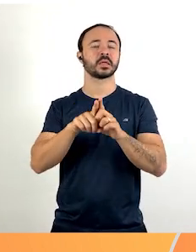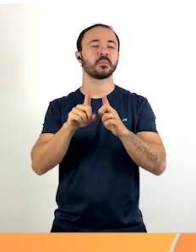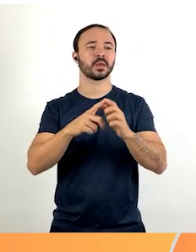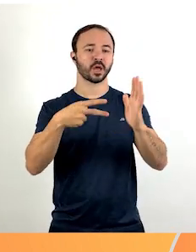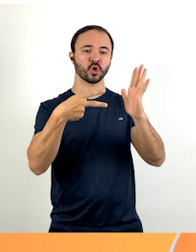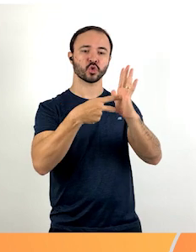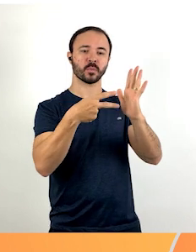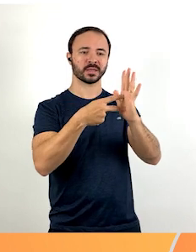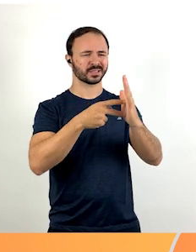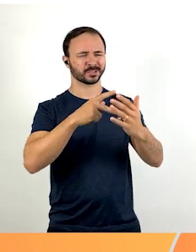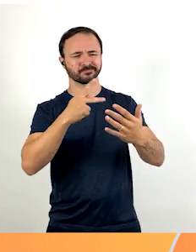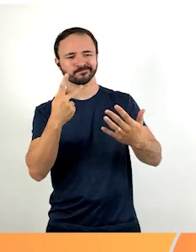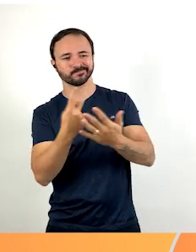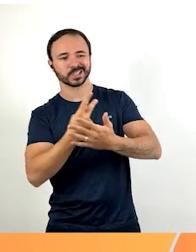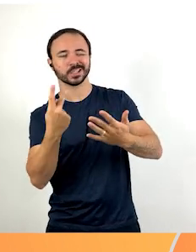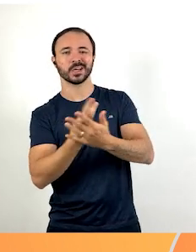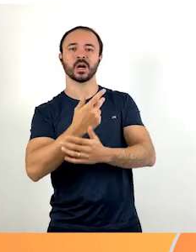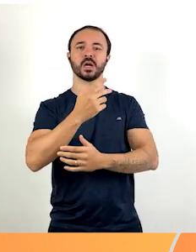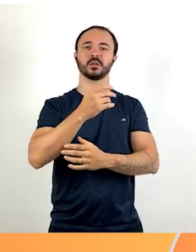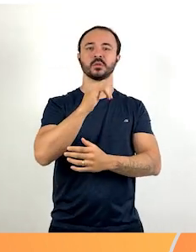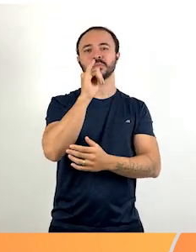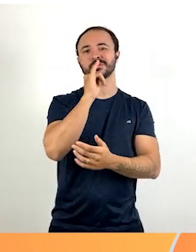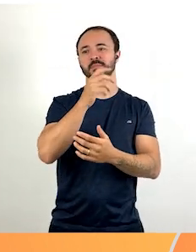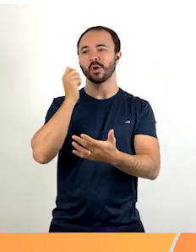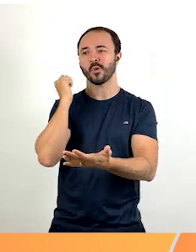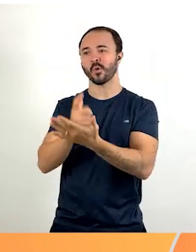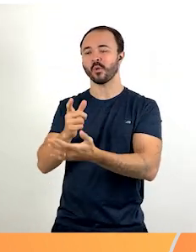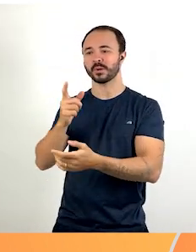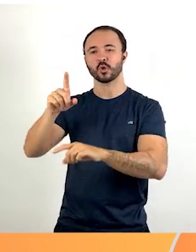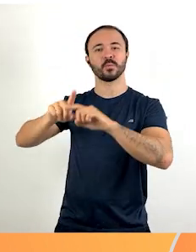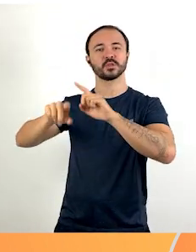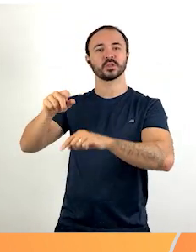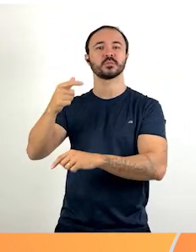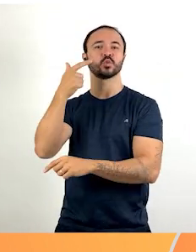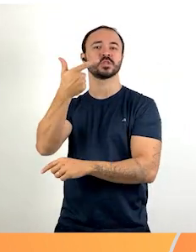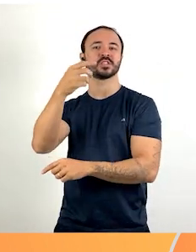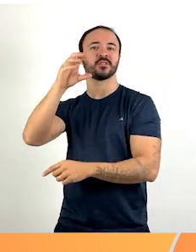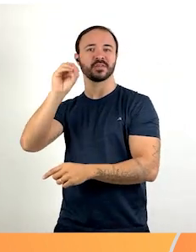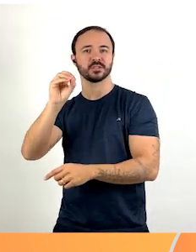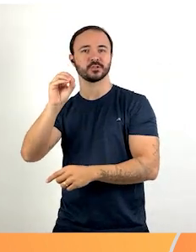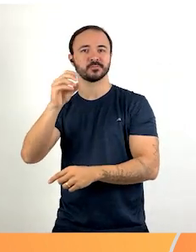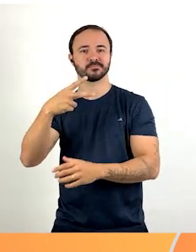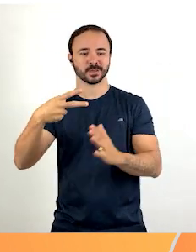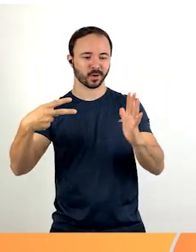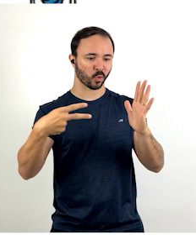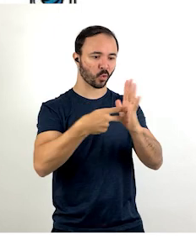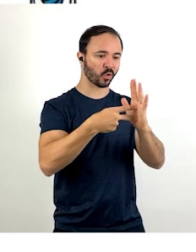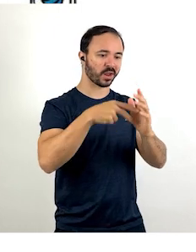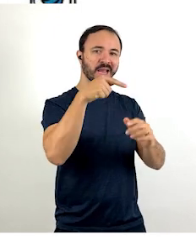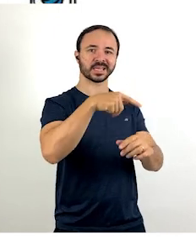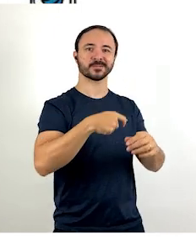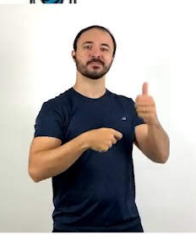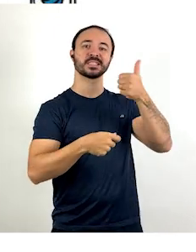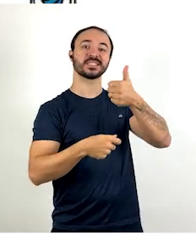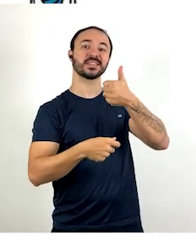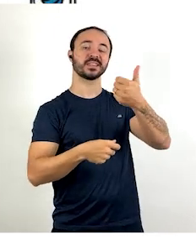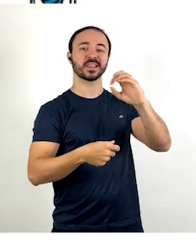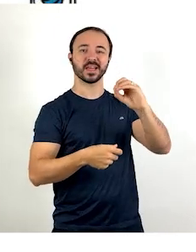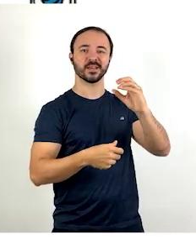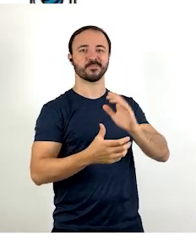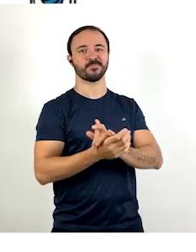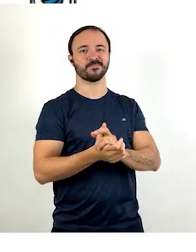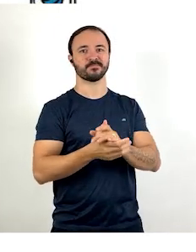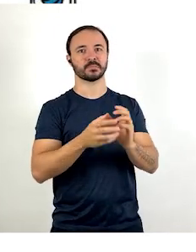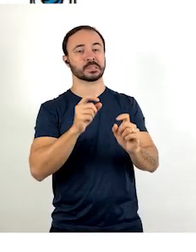na tomada. Você comprou o equipamento 220 e aí você coloca numa tomada 110. O que vai acontecer?